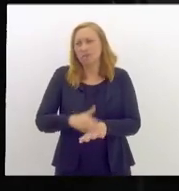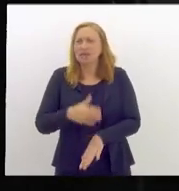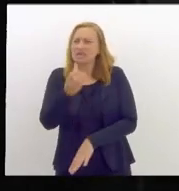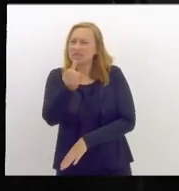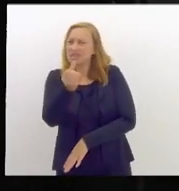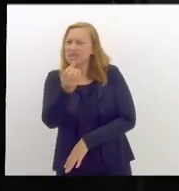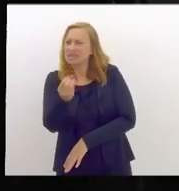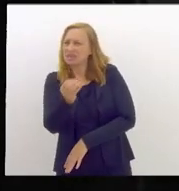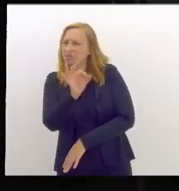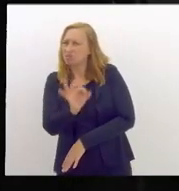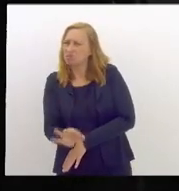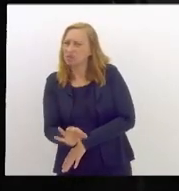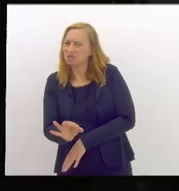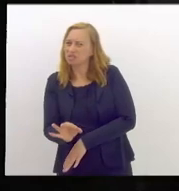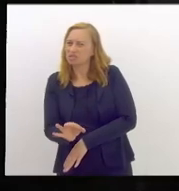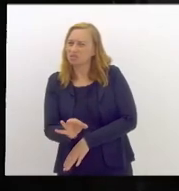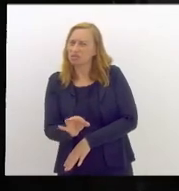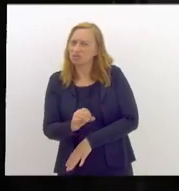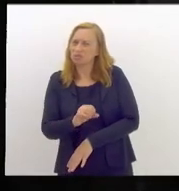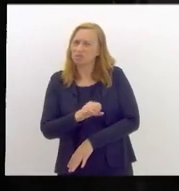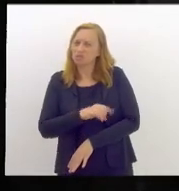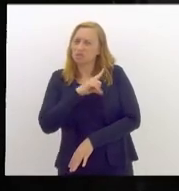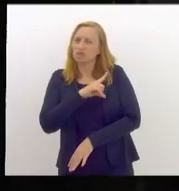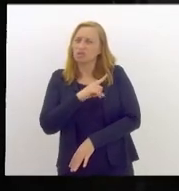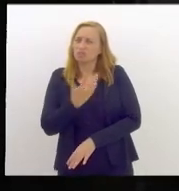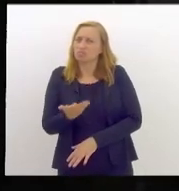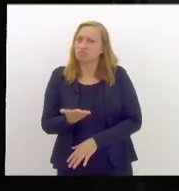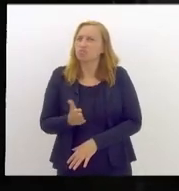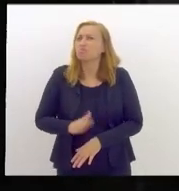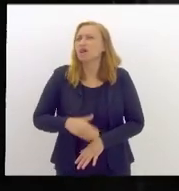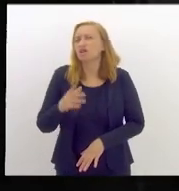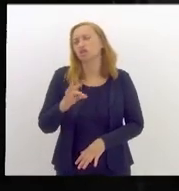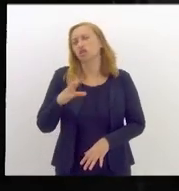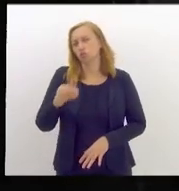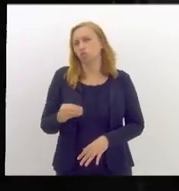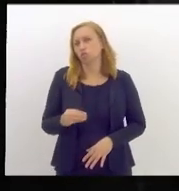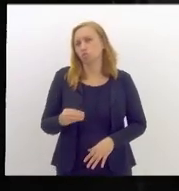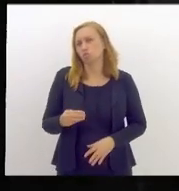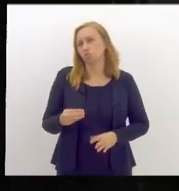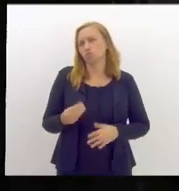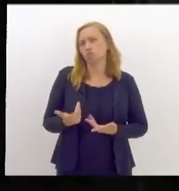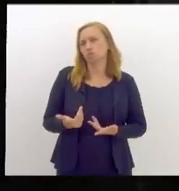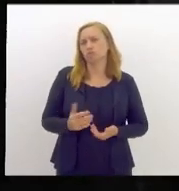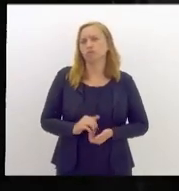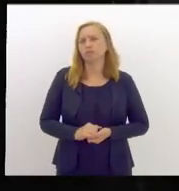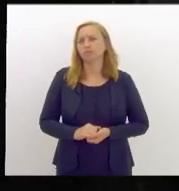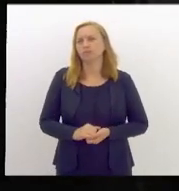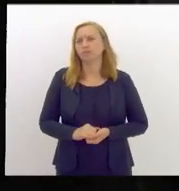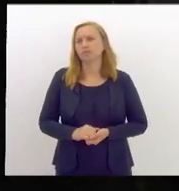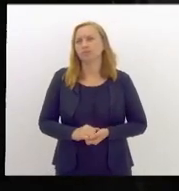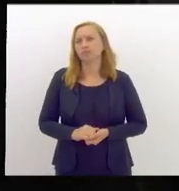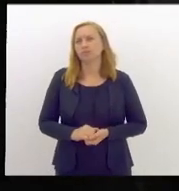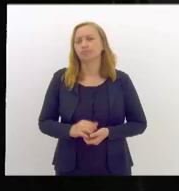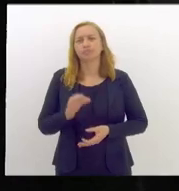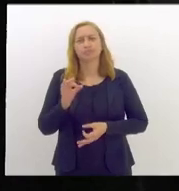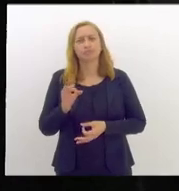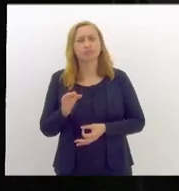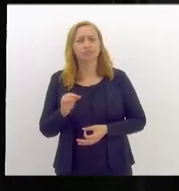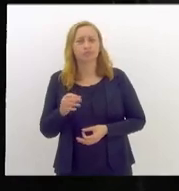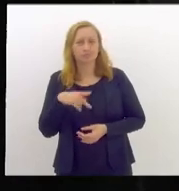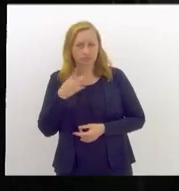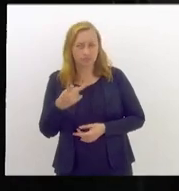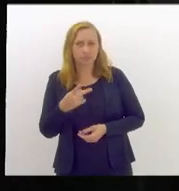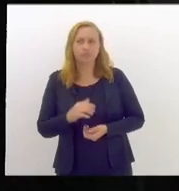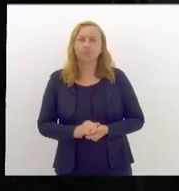de 60% de aumento mais do que isso mais do que isso entrando propriamente num mérito esta justificativa